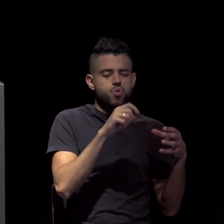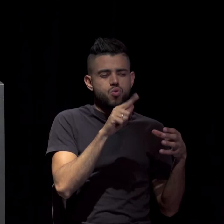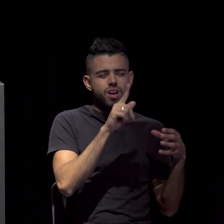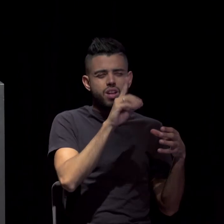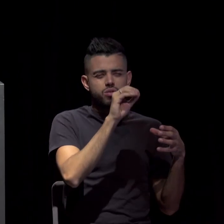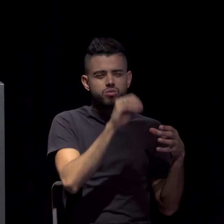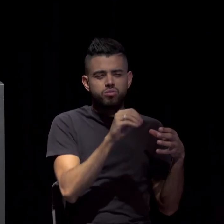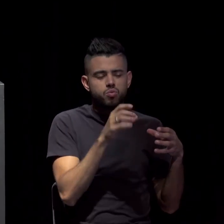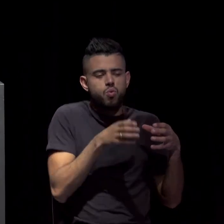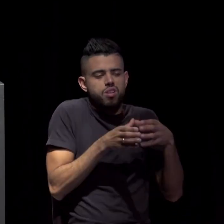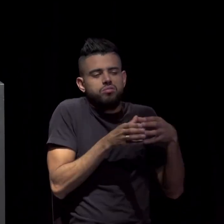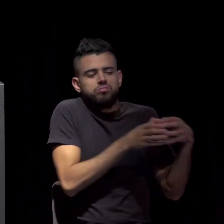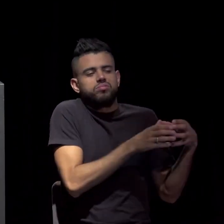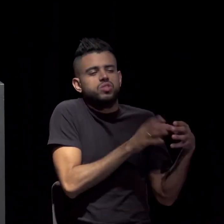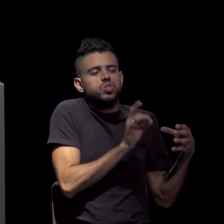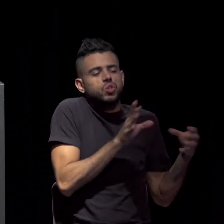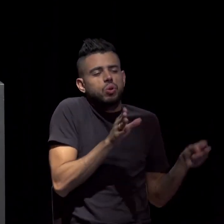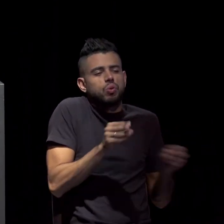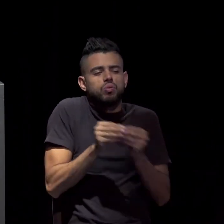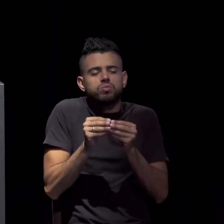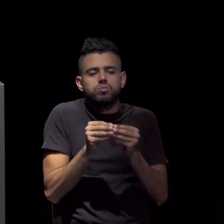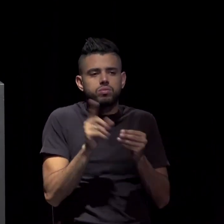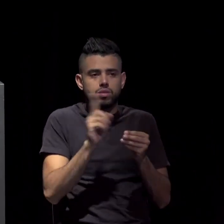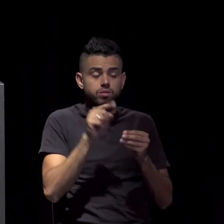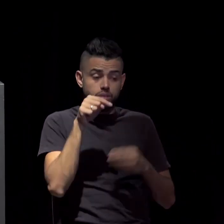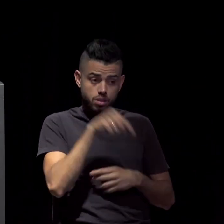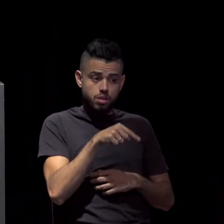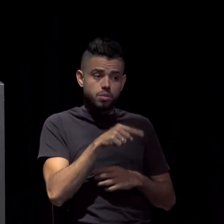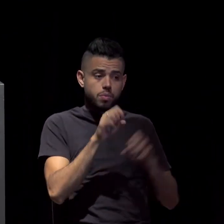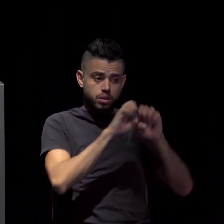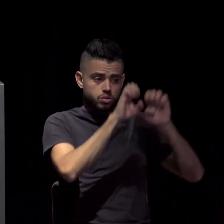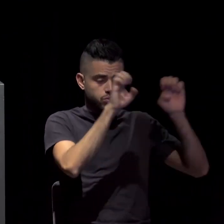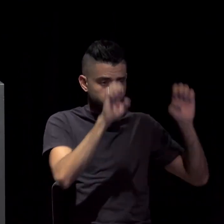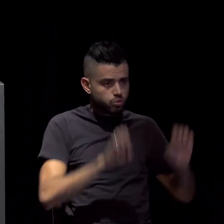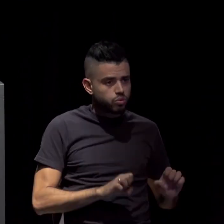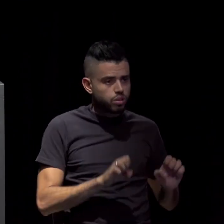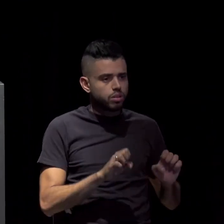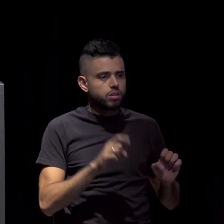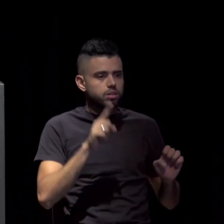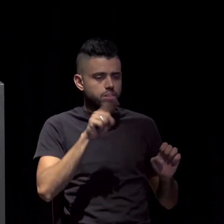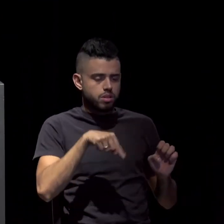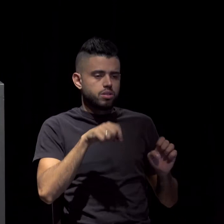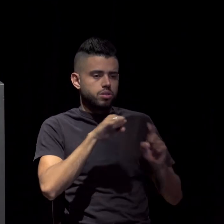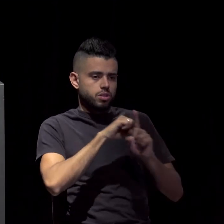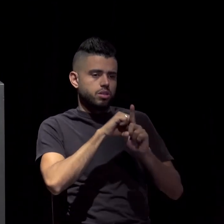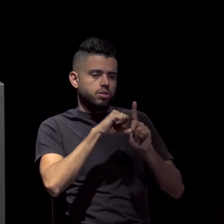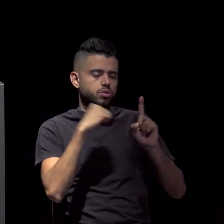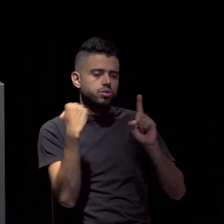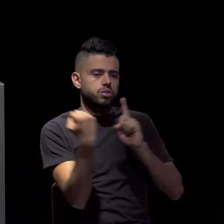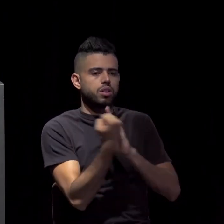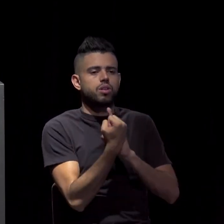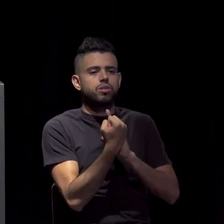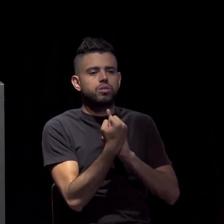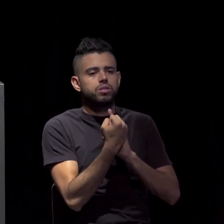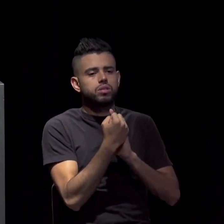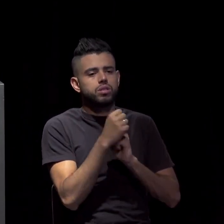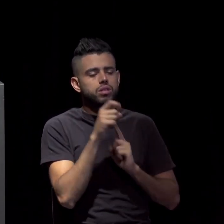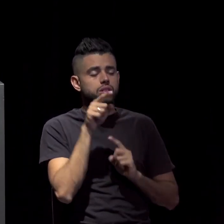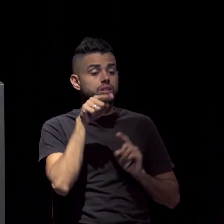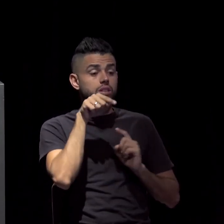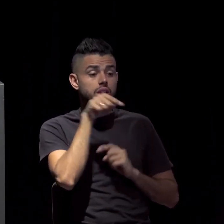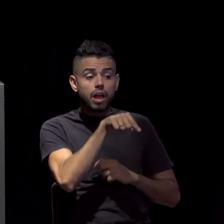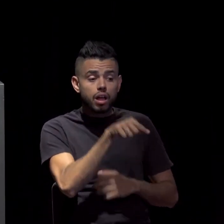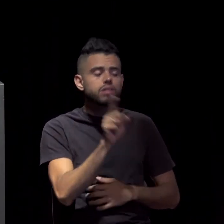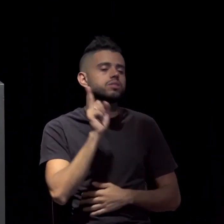não é um adereço, ele é um elemento estrutural, um elemento fundante de uma certa ordem social, no caso específico, no nosso caso, das Minas